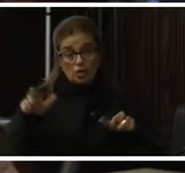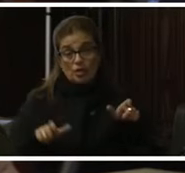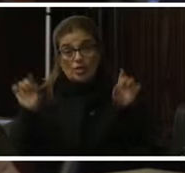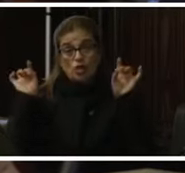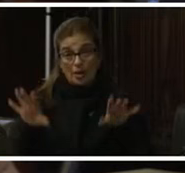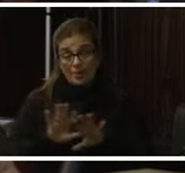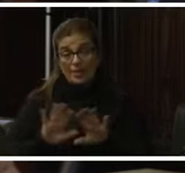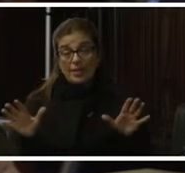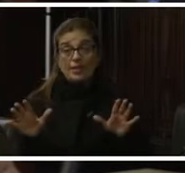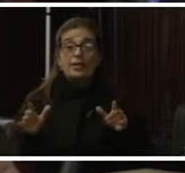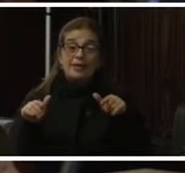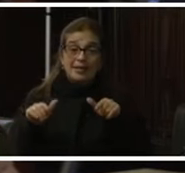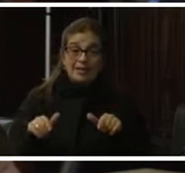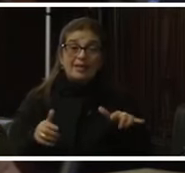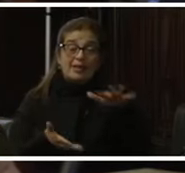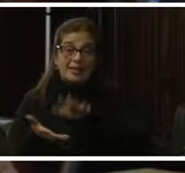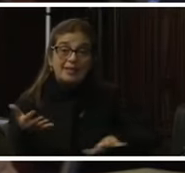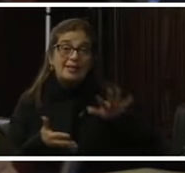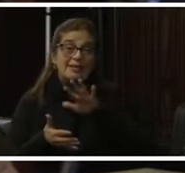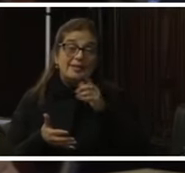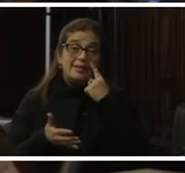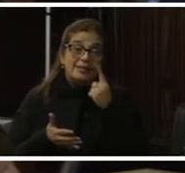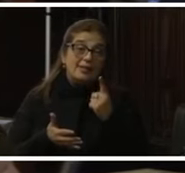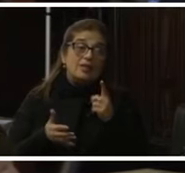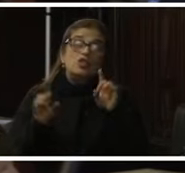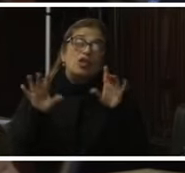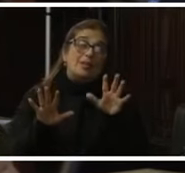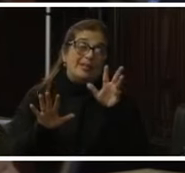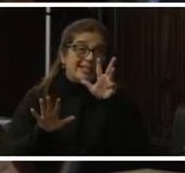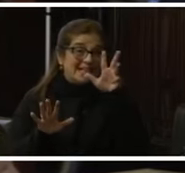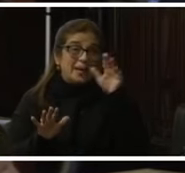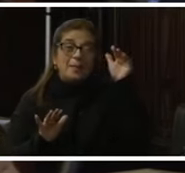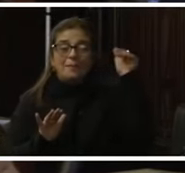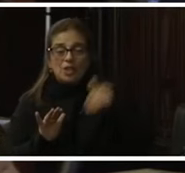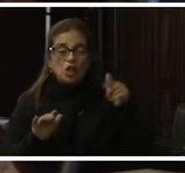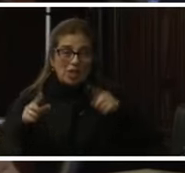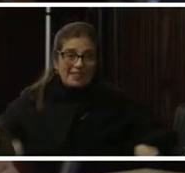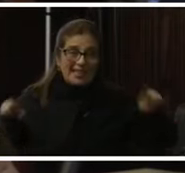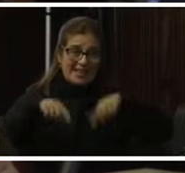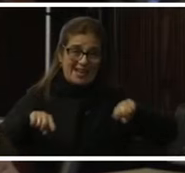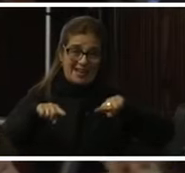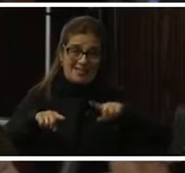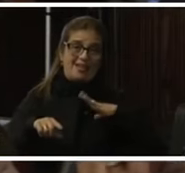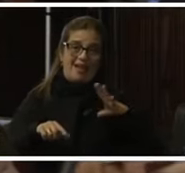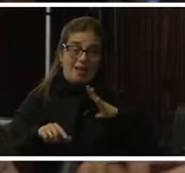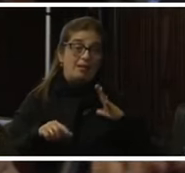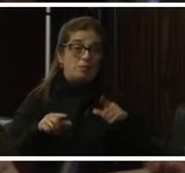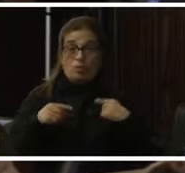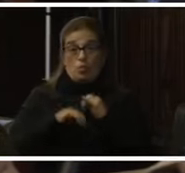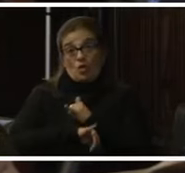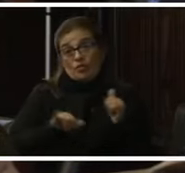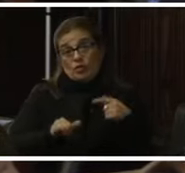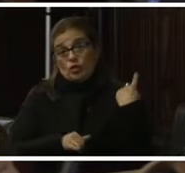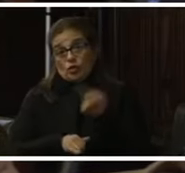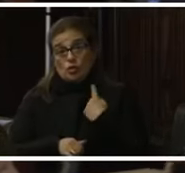iguaria neste estado brasileiro ocupa 23 milhões de hectares por fim para nós o brasil viola